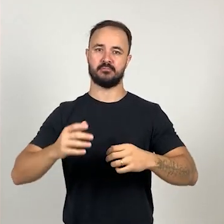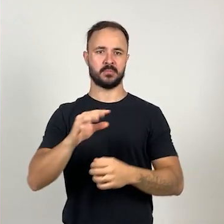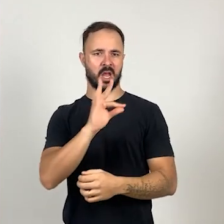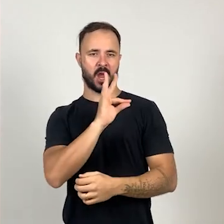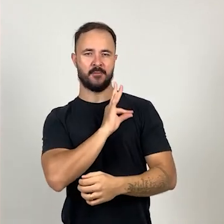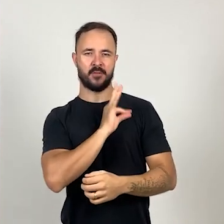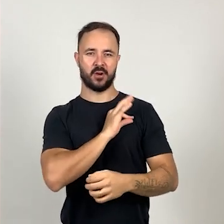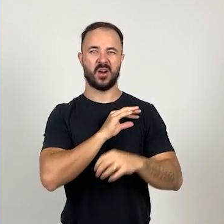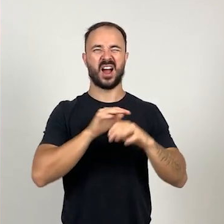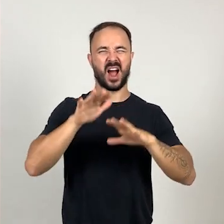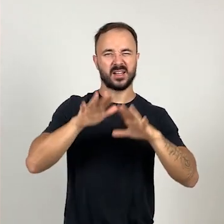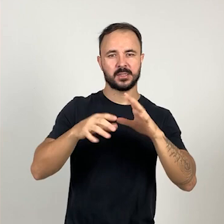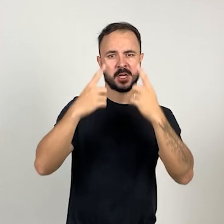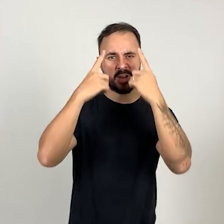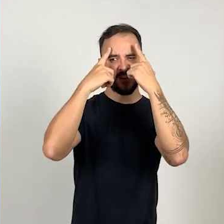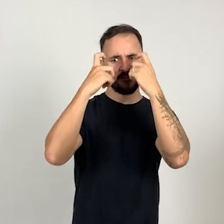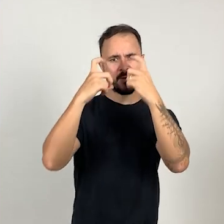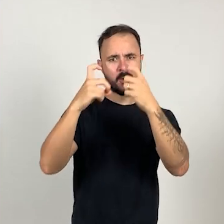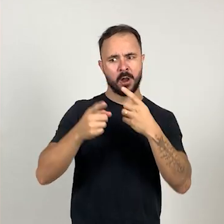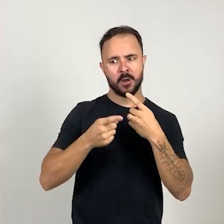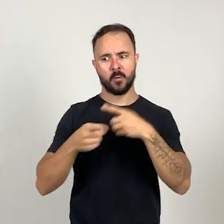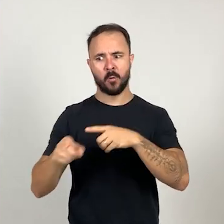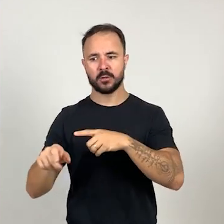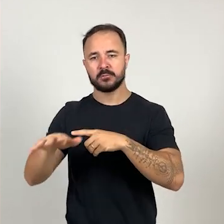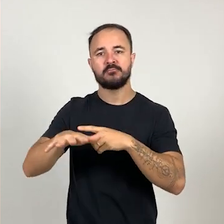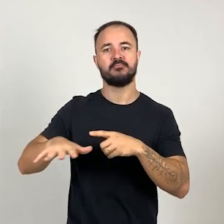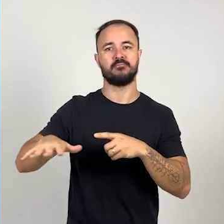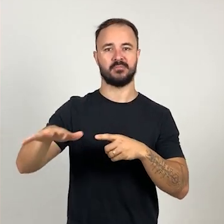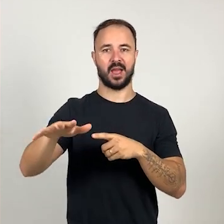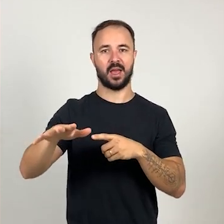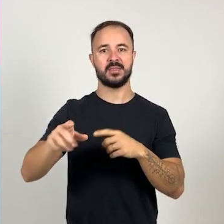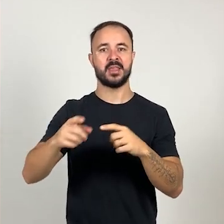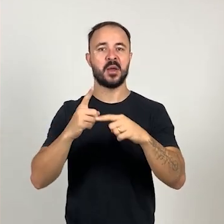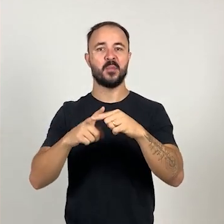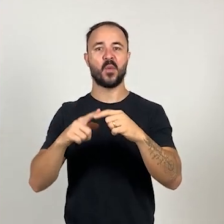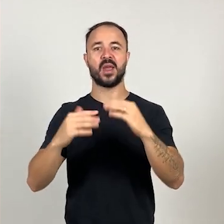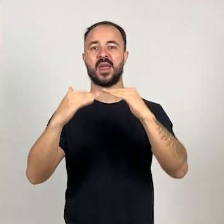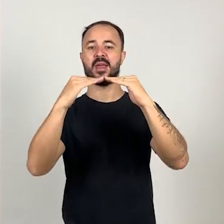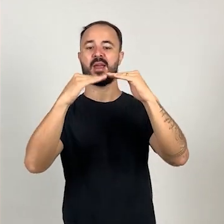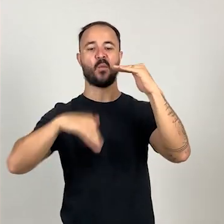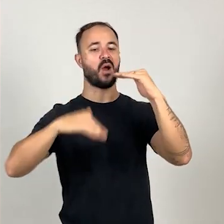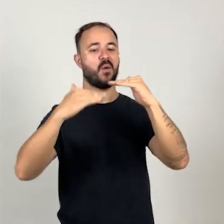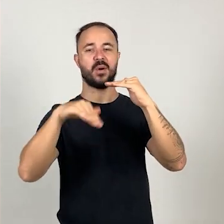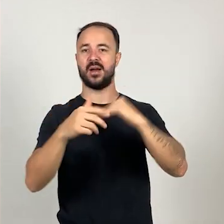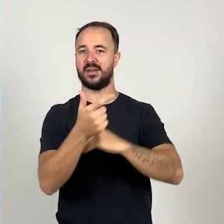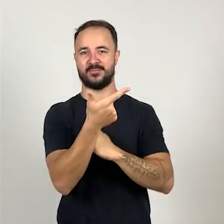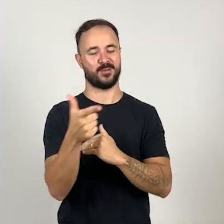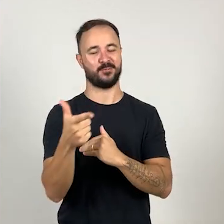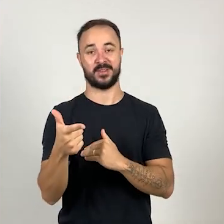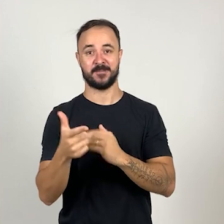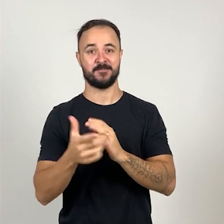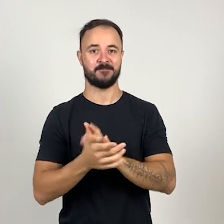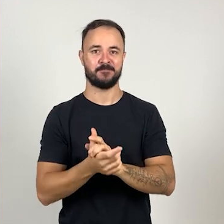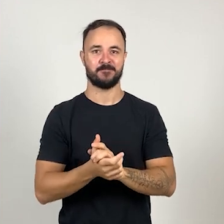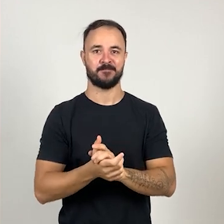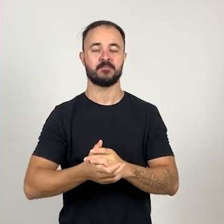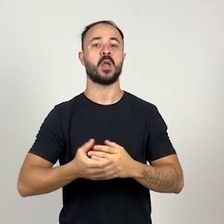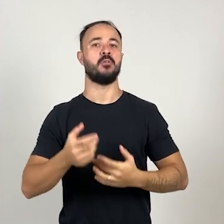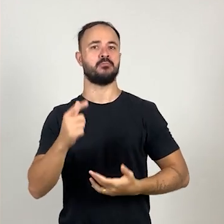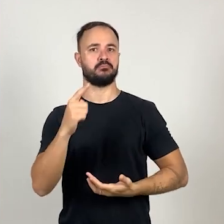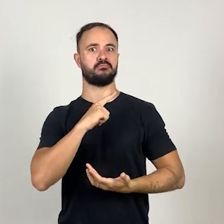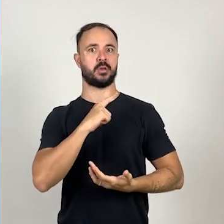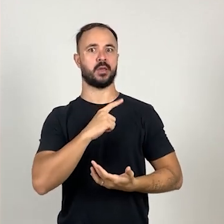abordagens violentas, prisões arbitrárias e tratamento desigual perante a lei. Segundo o Anuário Brasileiro de